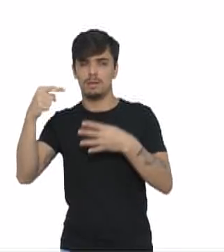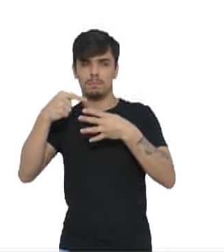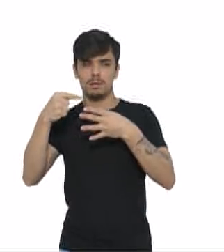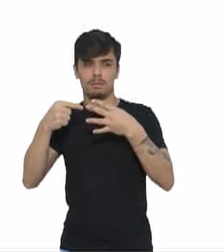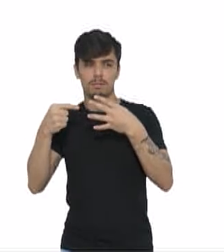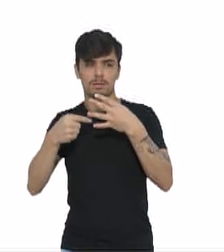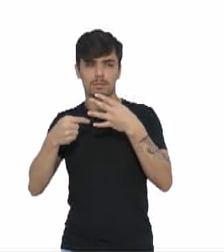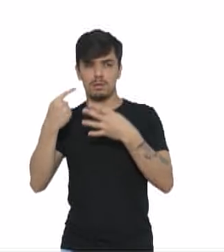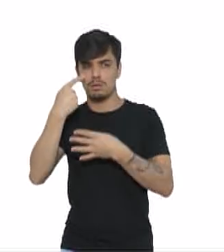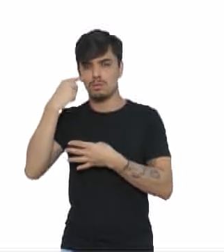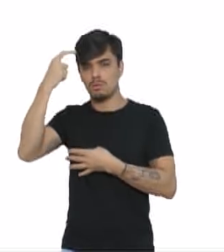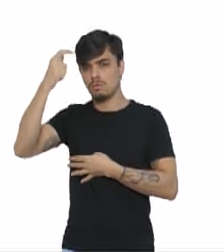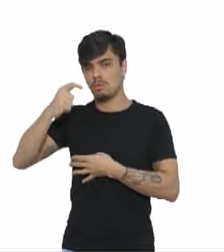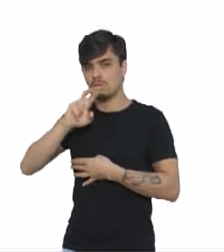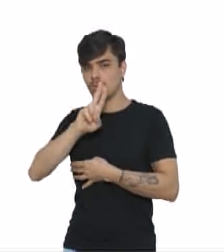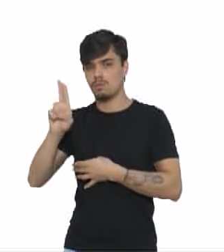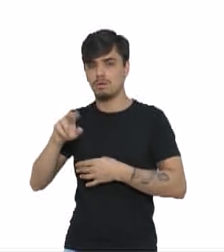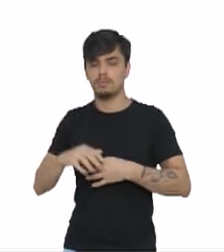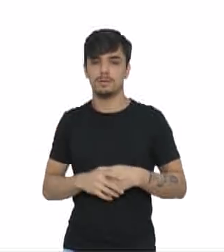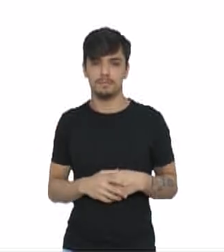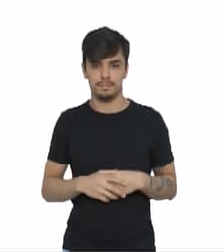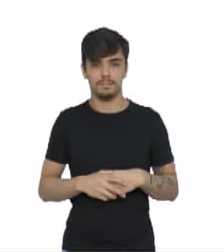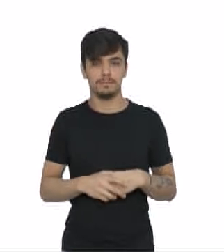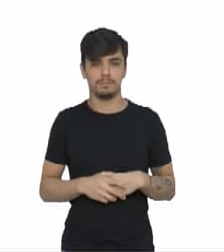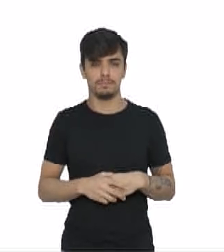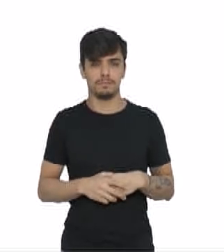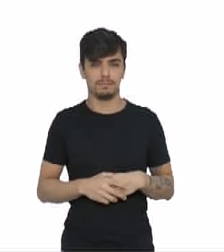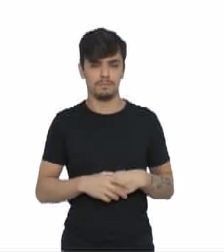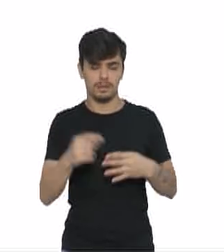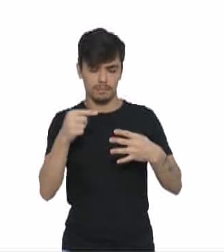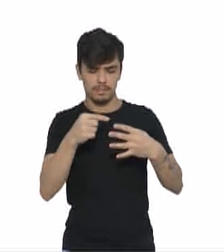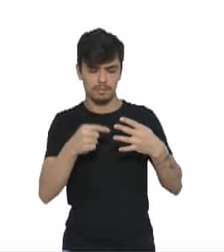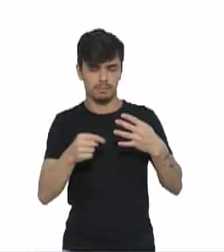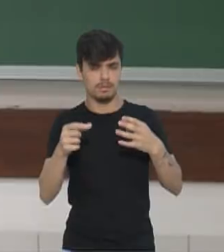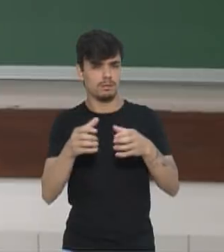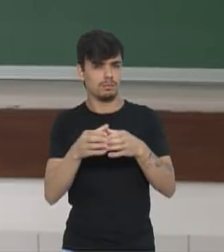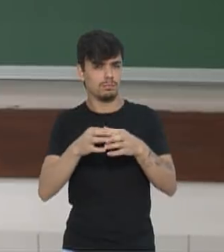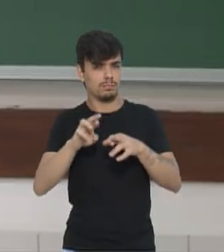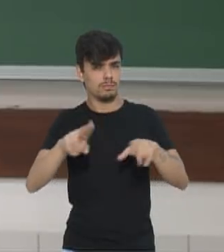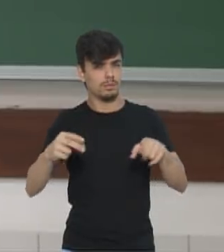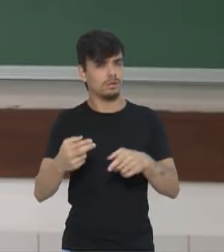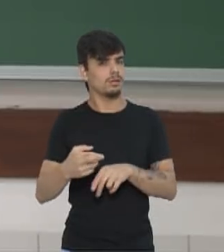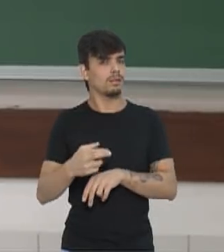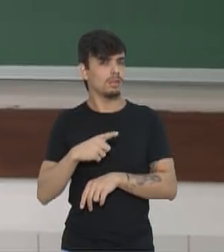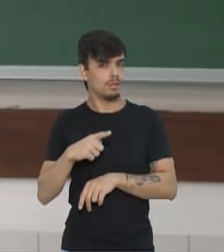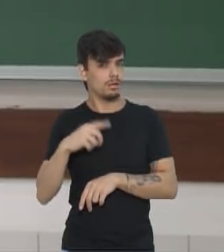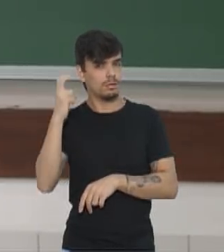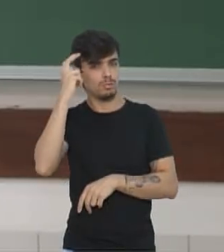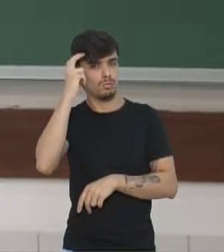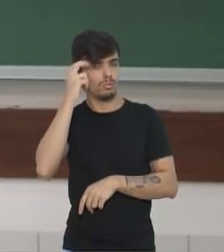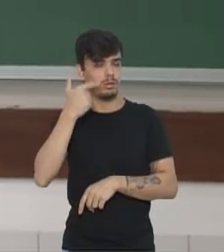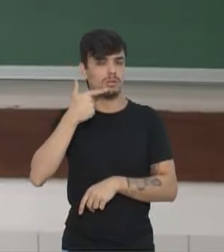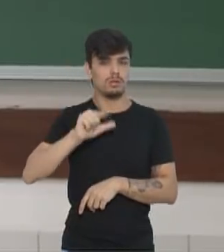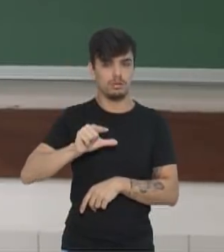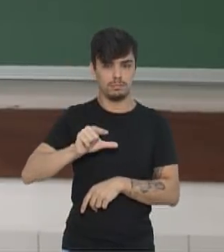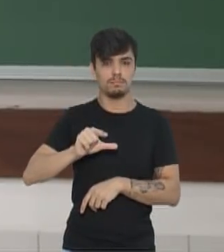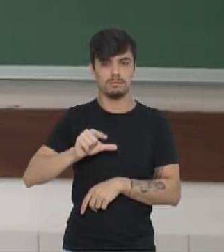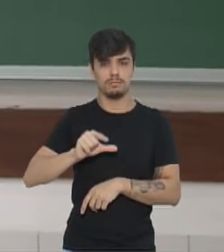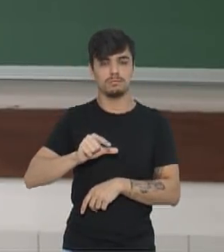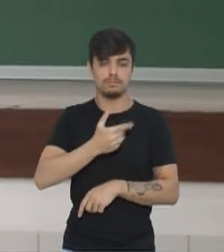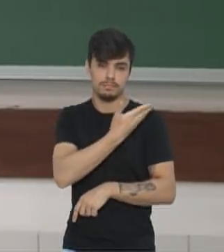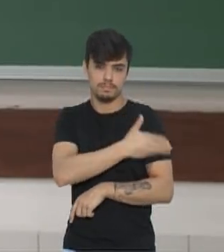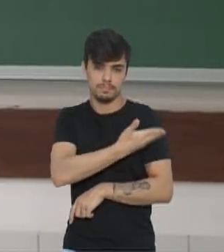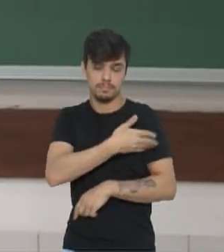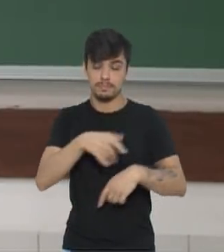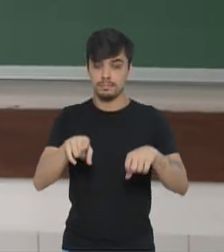Caribe, Cariri, Panô, Tucano. São vários grupos que viviam aqui com suas diferenças de cultura, de língua e de